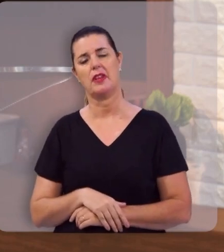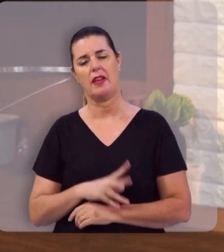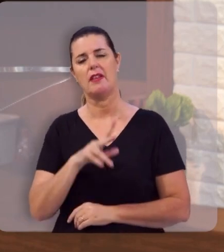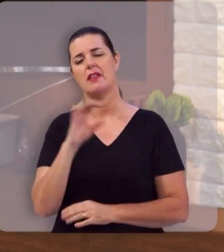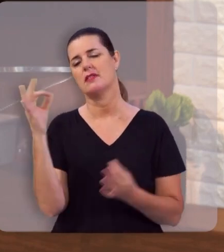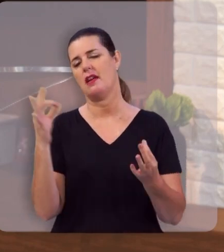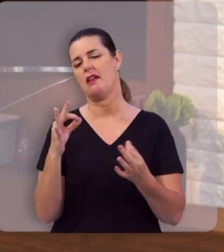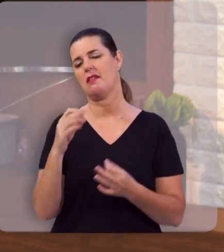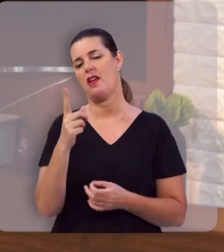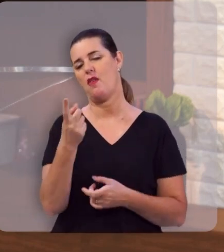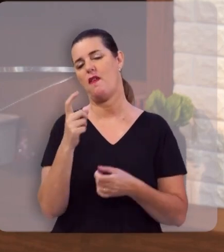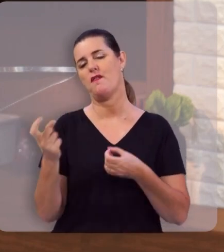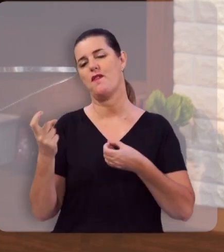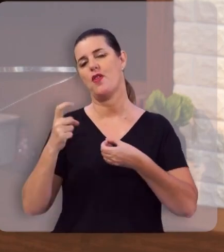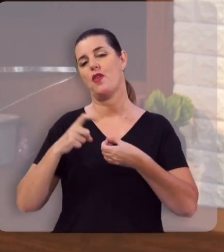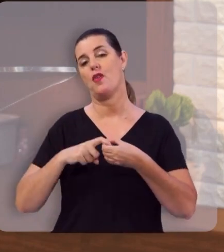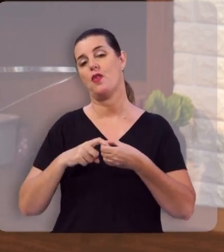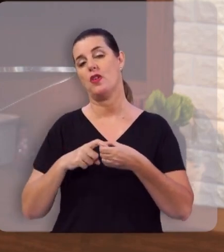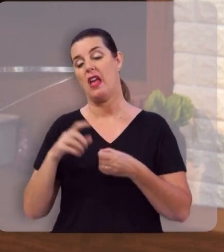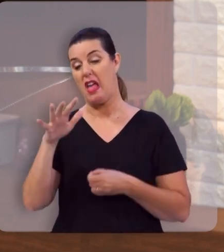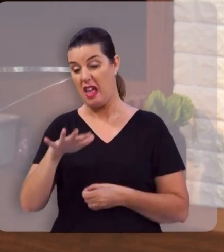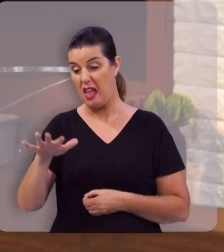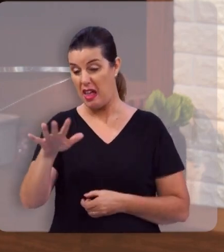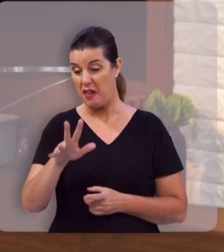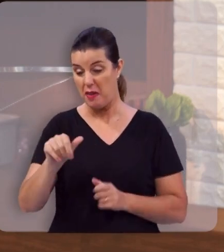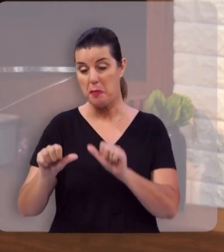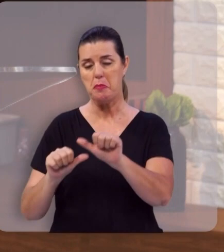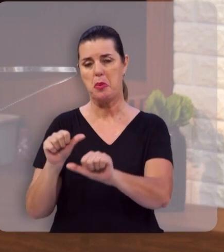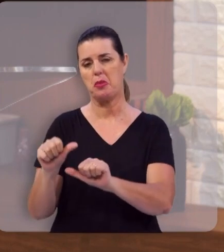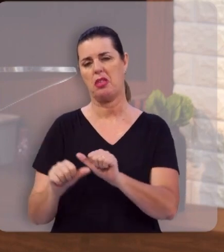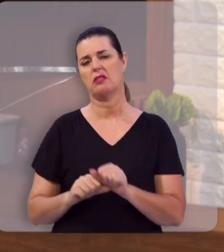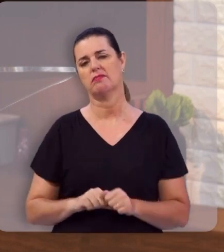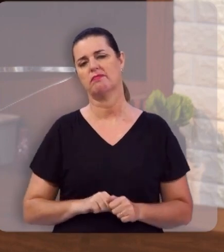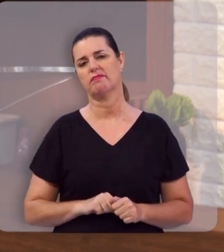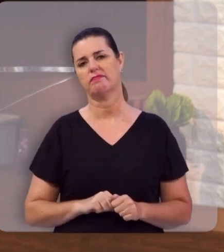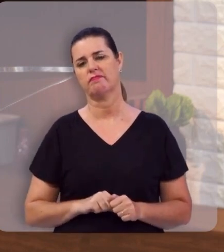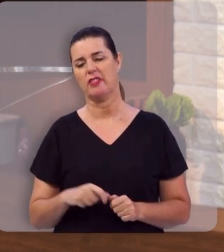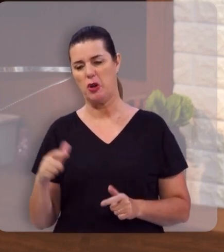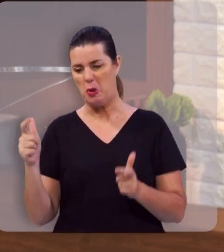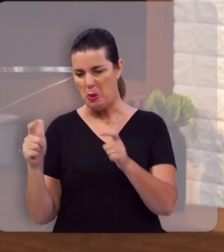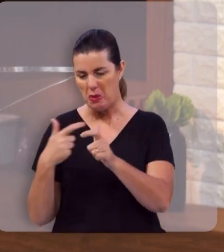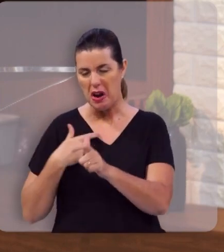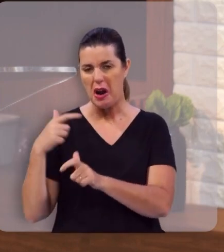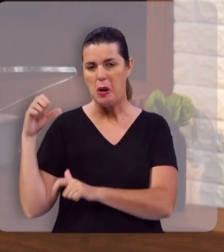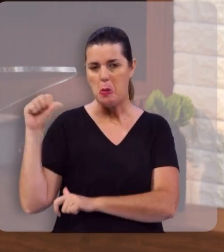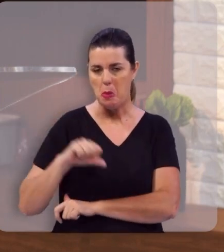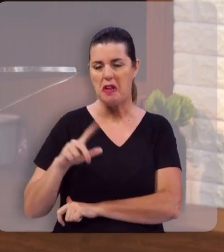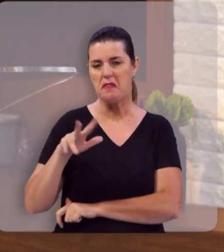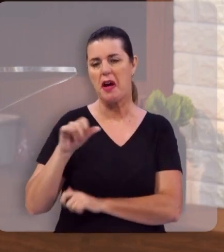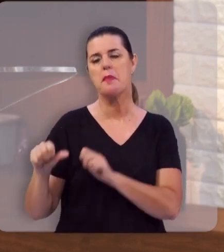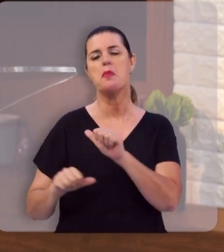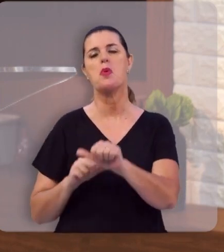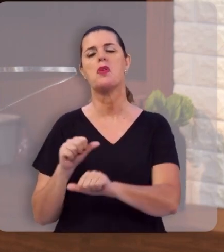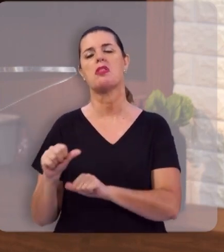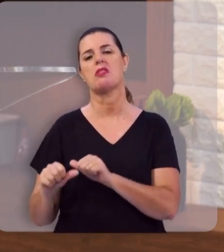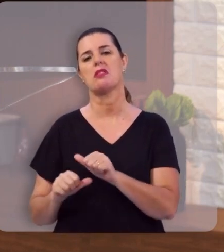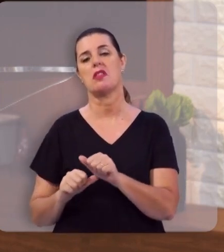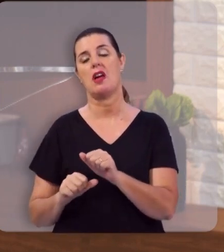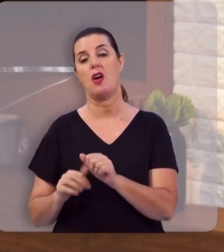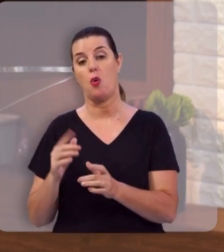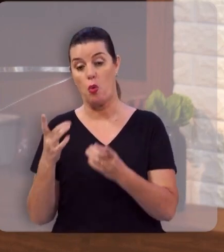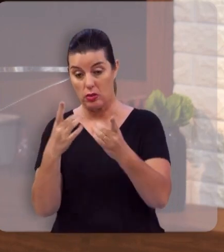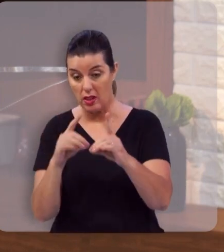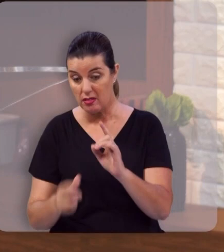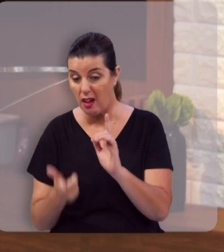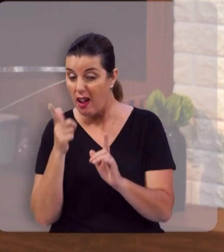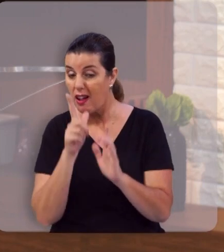E certamente o ambiente hostil vai mudar, o cenário cinzento vai mudar, o deserto vai